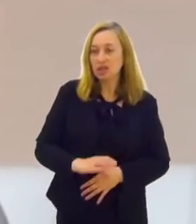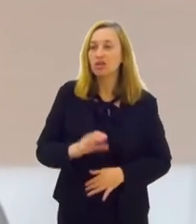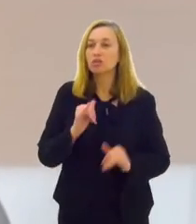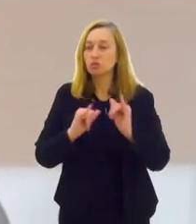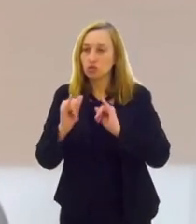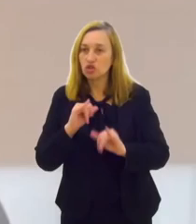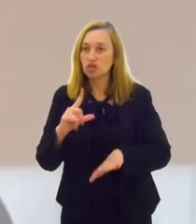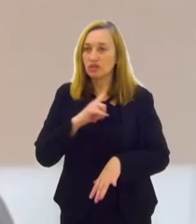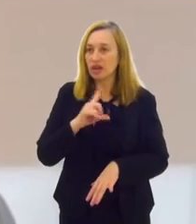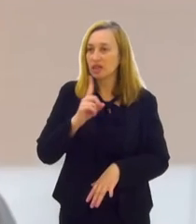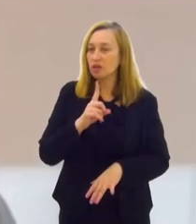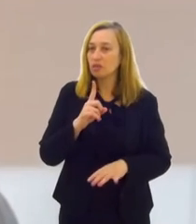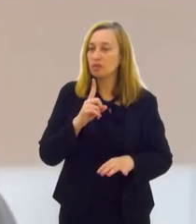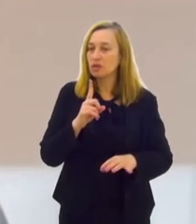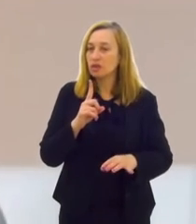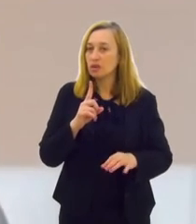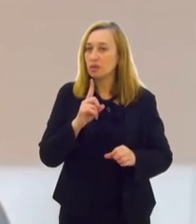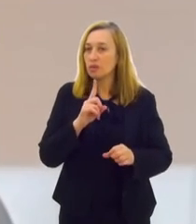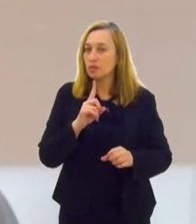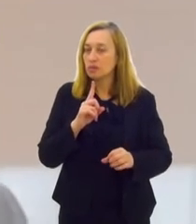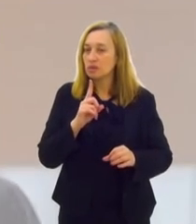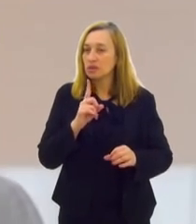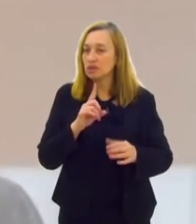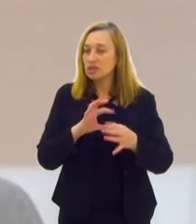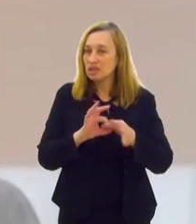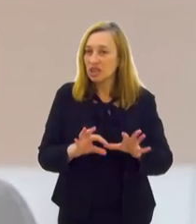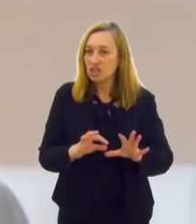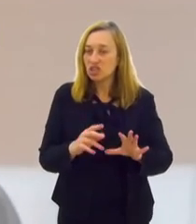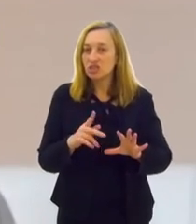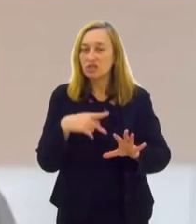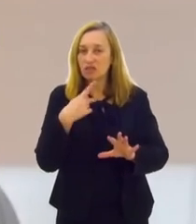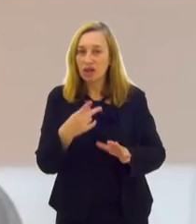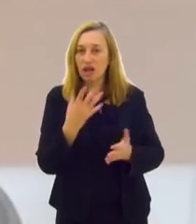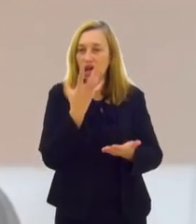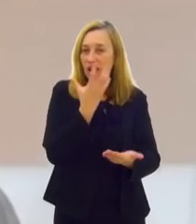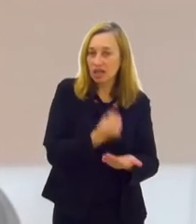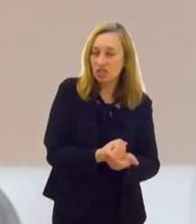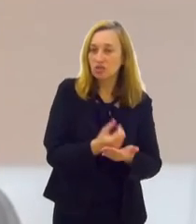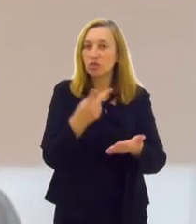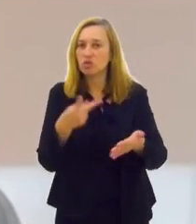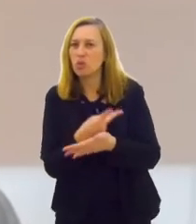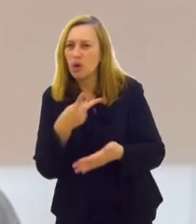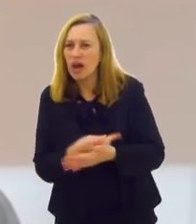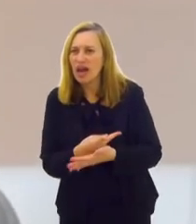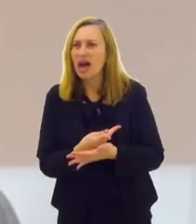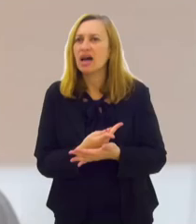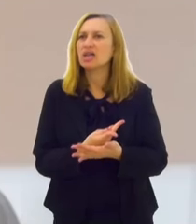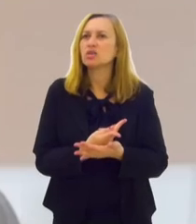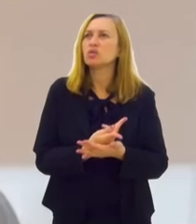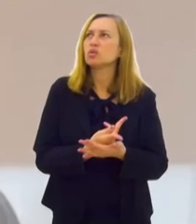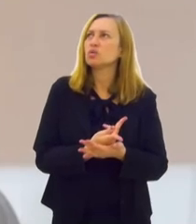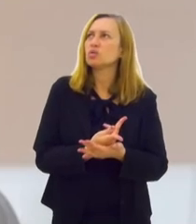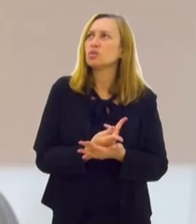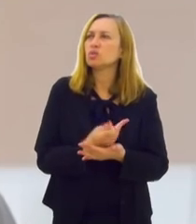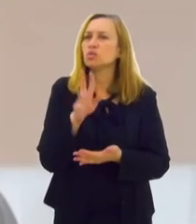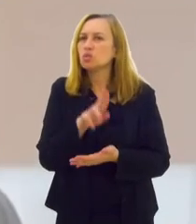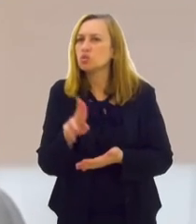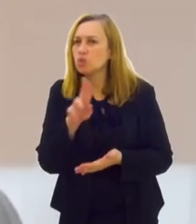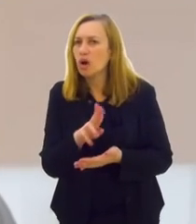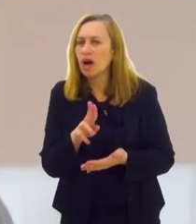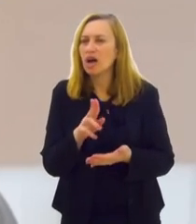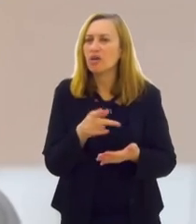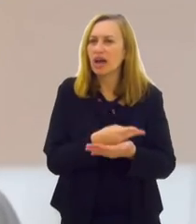cidadão, tiver alguma notícia, não deixe de enviar, né? Notícias de cadastramento irregular